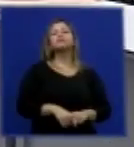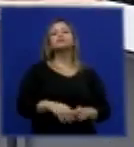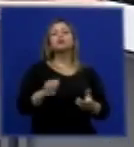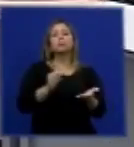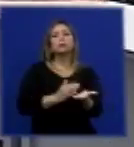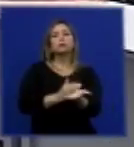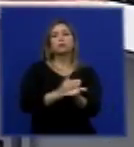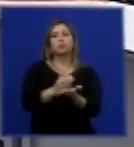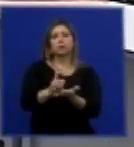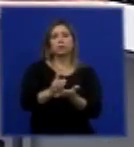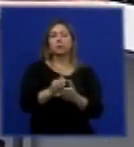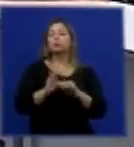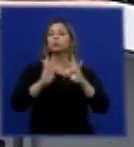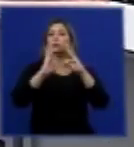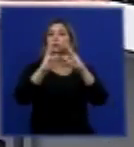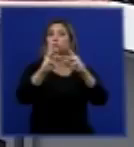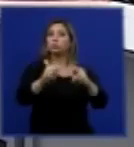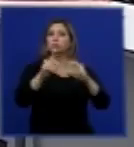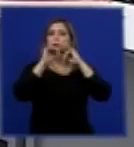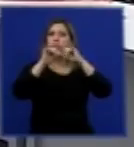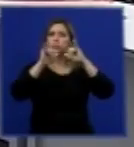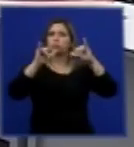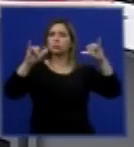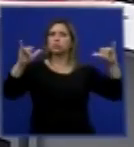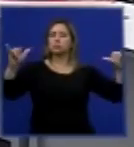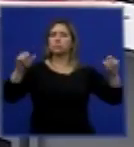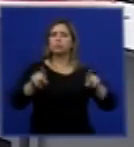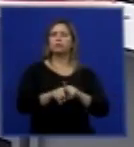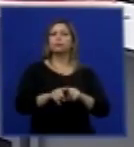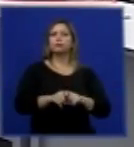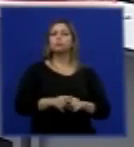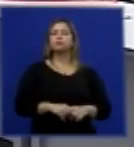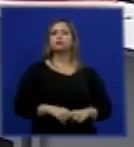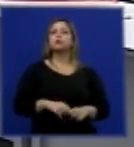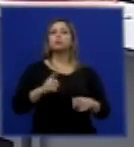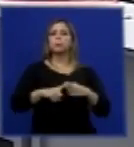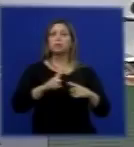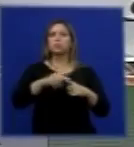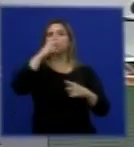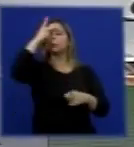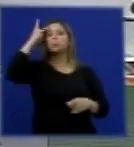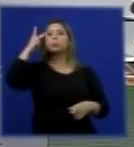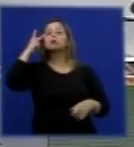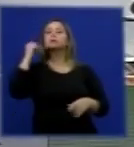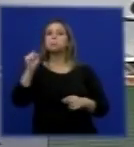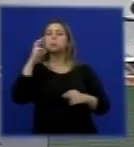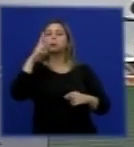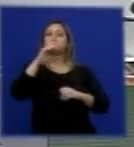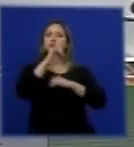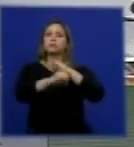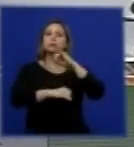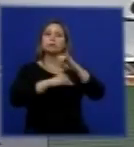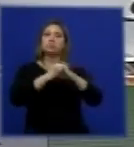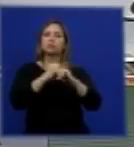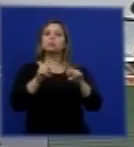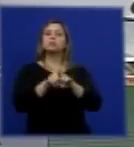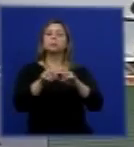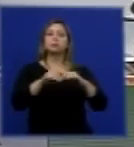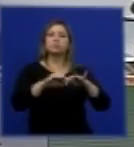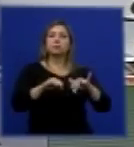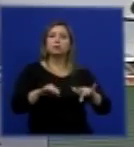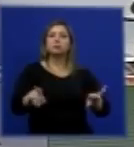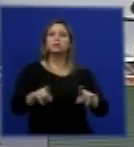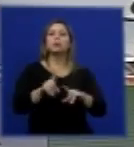início todas essas informações uma vez que ao registro eletrônico desta audiência pública serão encaminhados